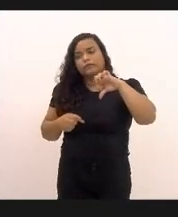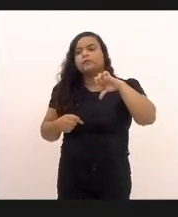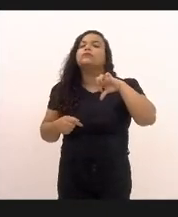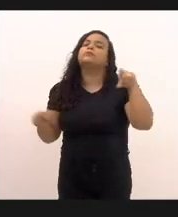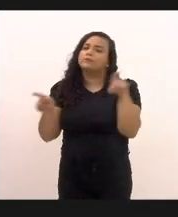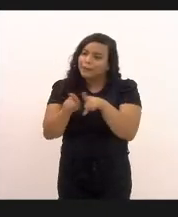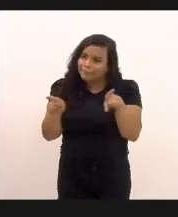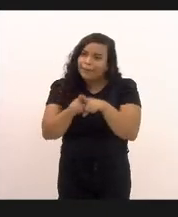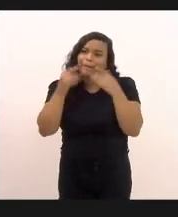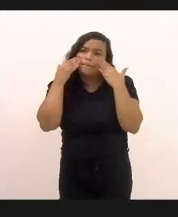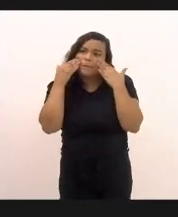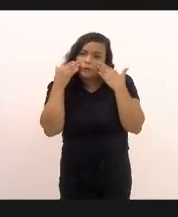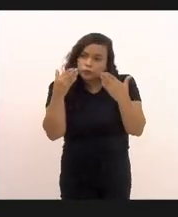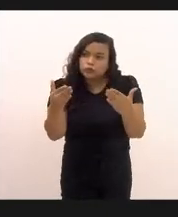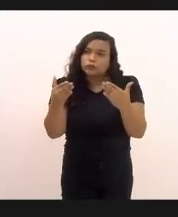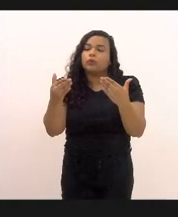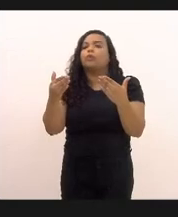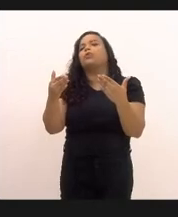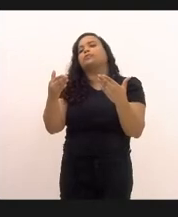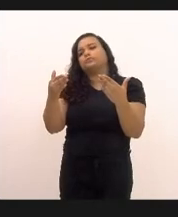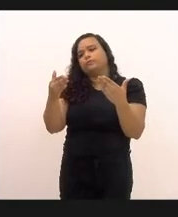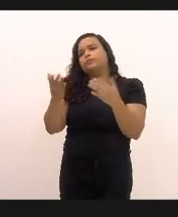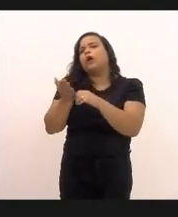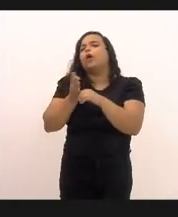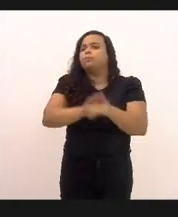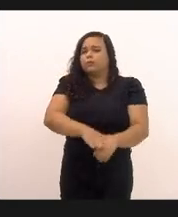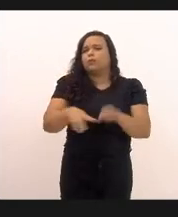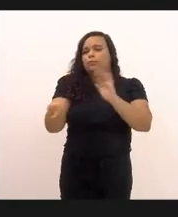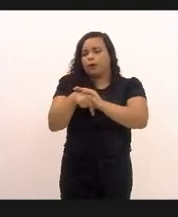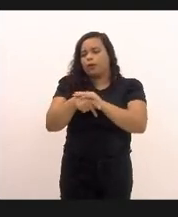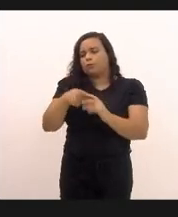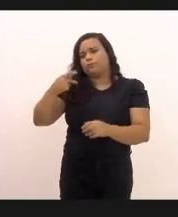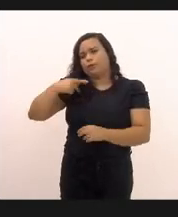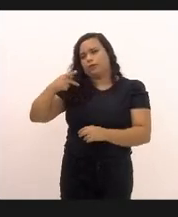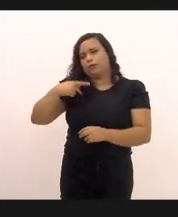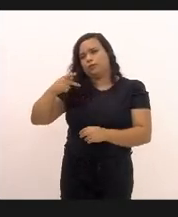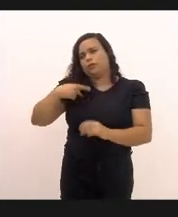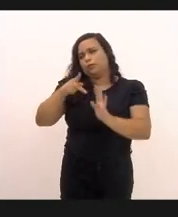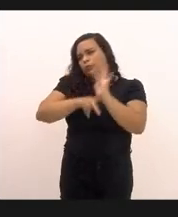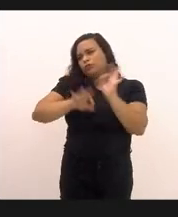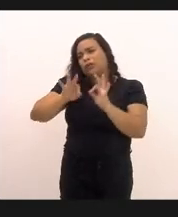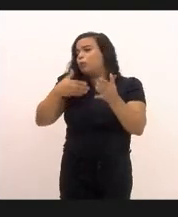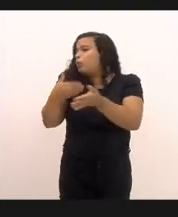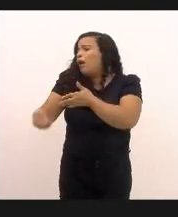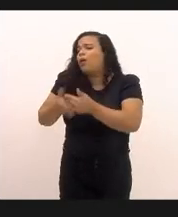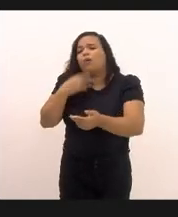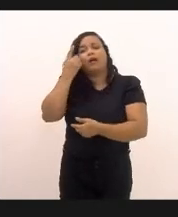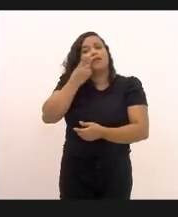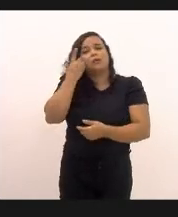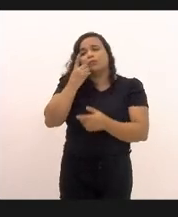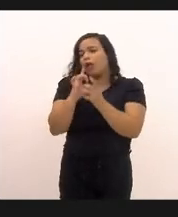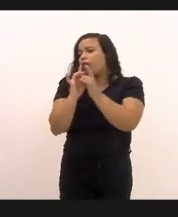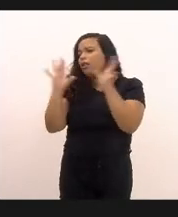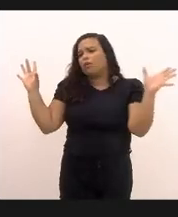também apresentou emendas ao meu projeto. Qualquer deputado pode apresentar emendas a qualquer projeto.